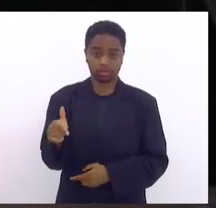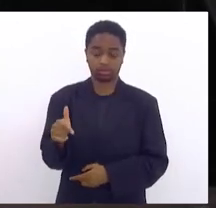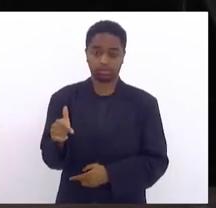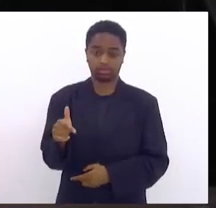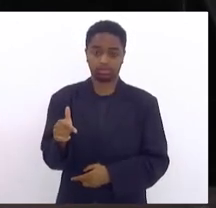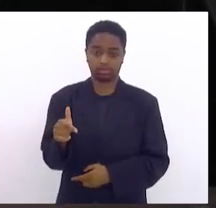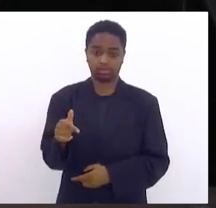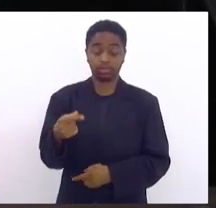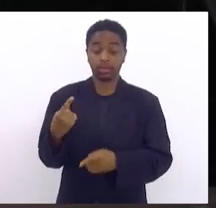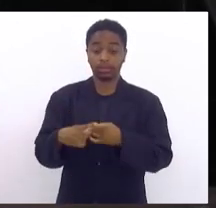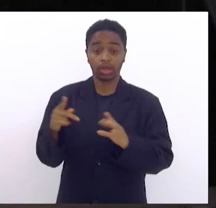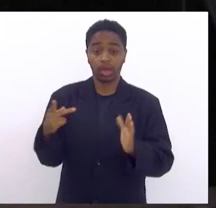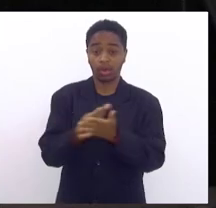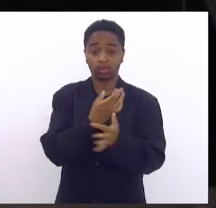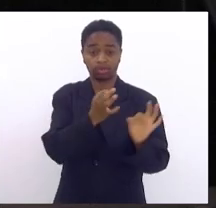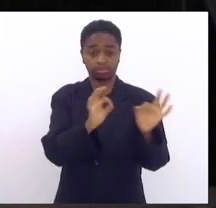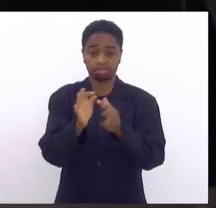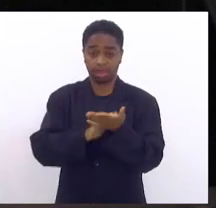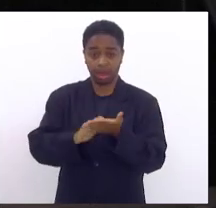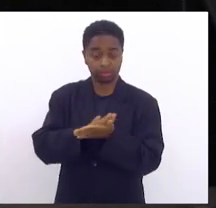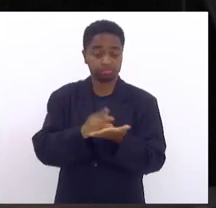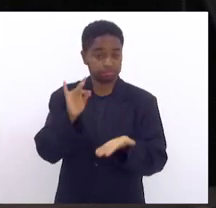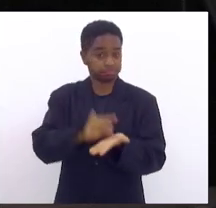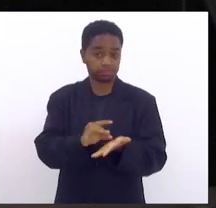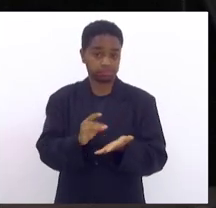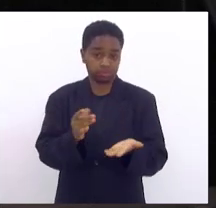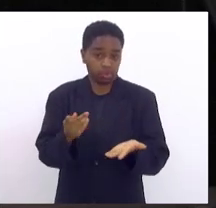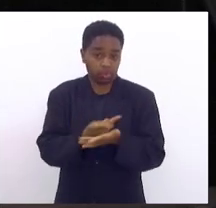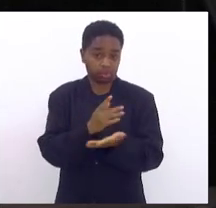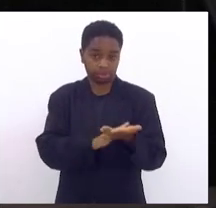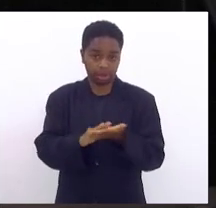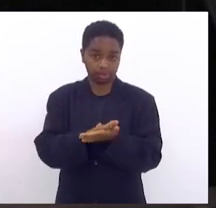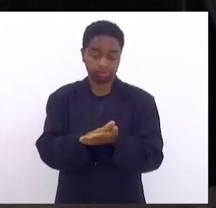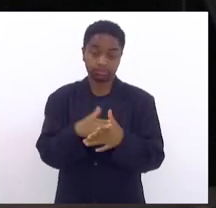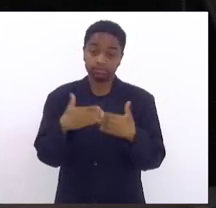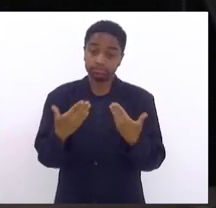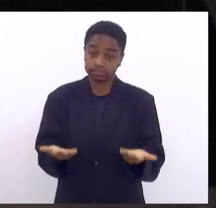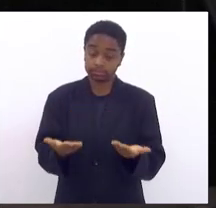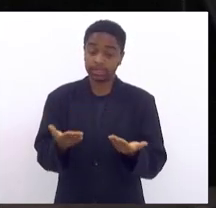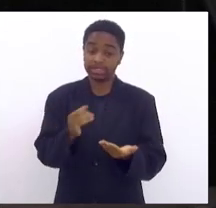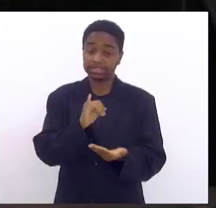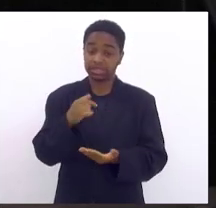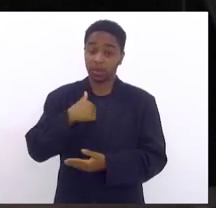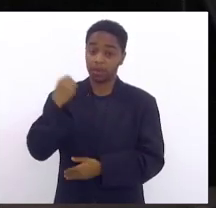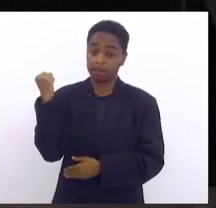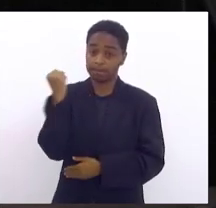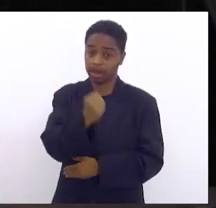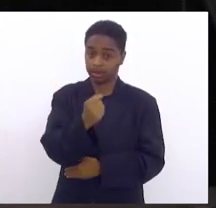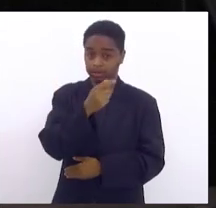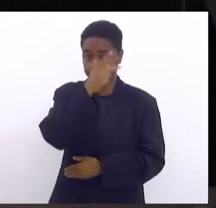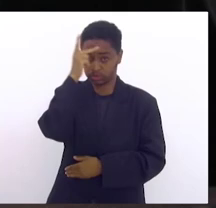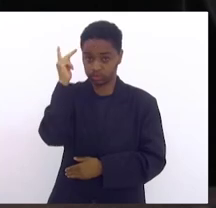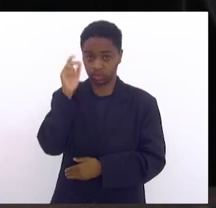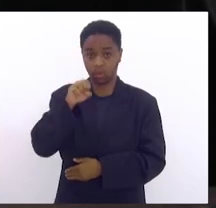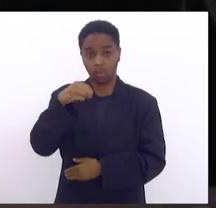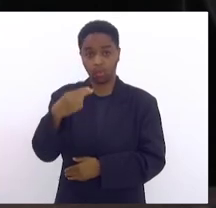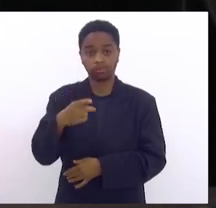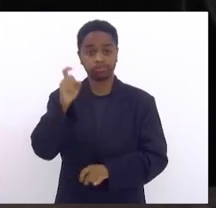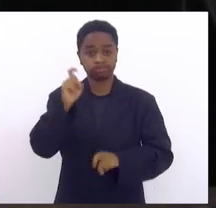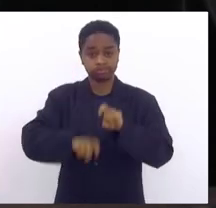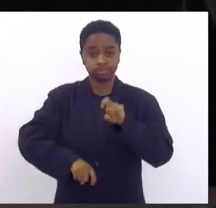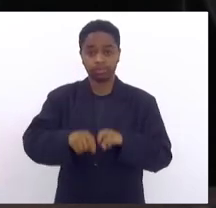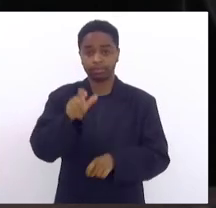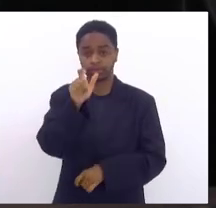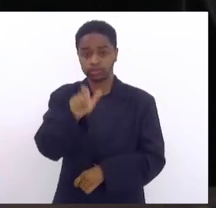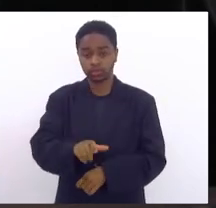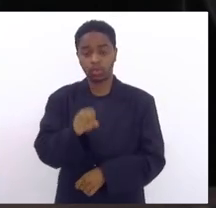Porque nada vai acontecer com eles e realmente não acontece. Então, ora, se eu mato alguém, se eu violento alguém, se